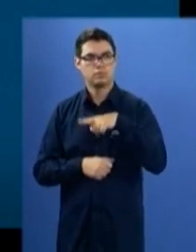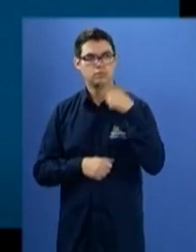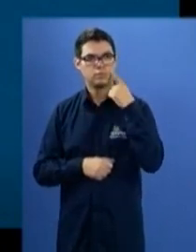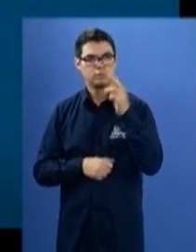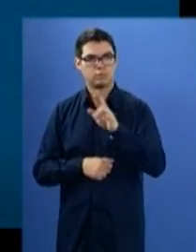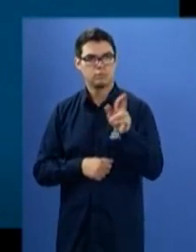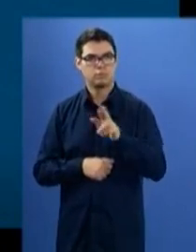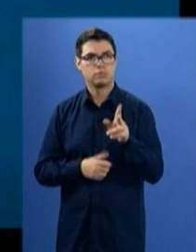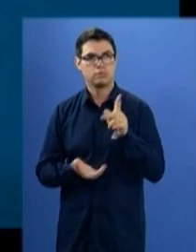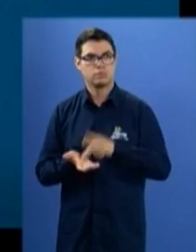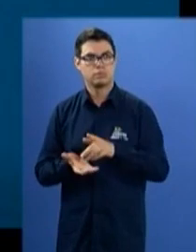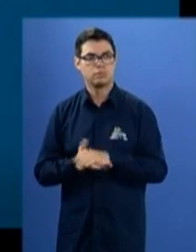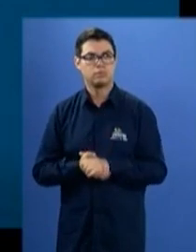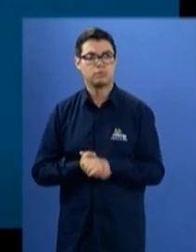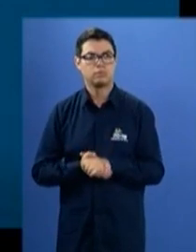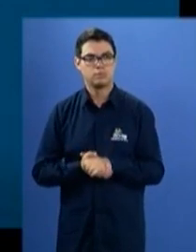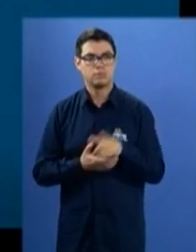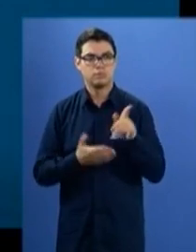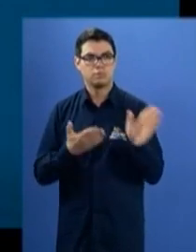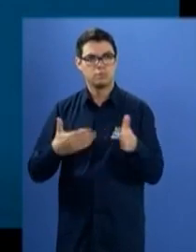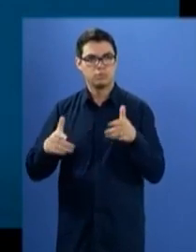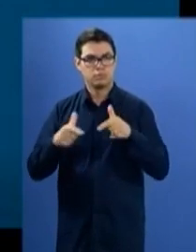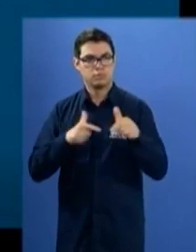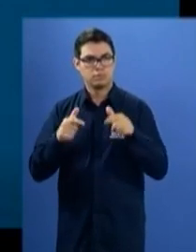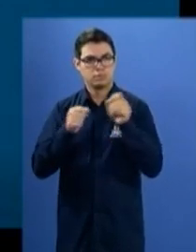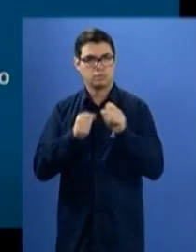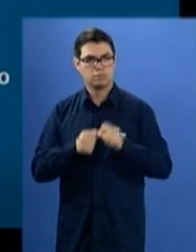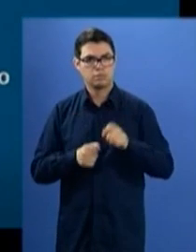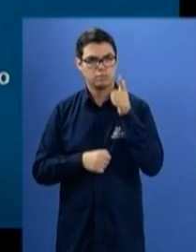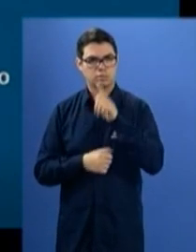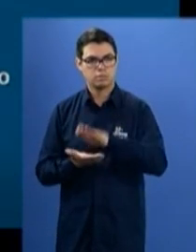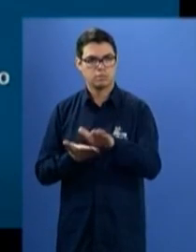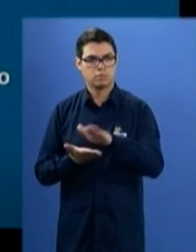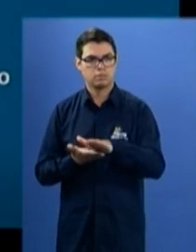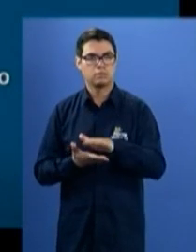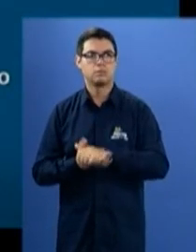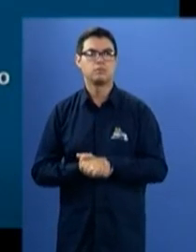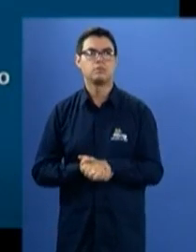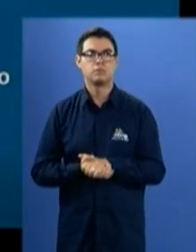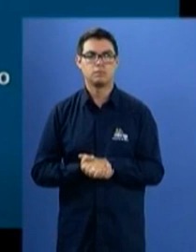toneladas reais. Essa é a minha produtividade de custos.